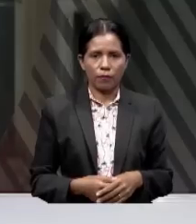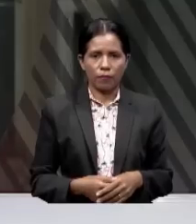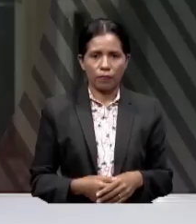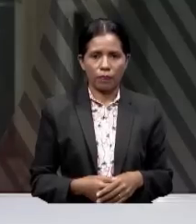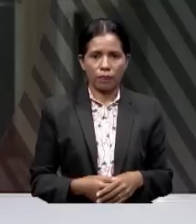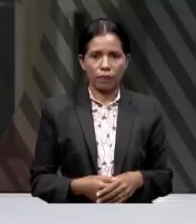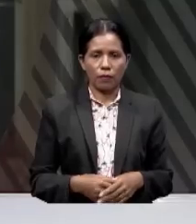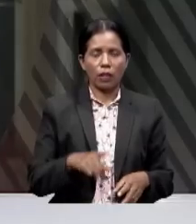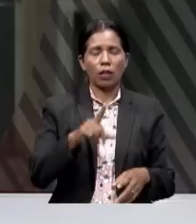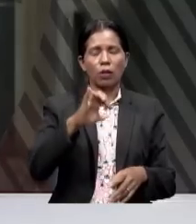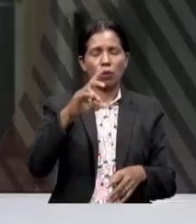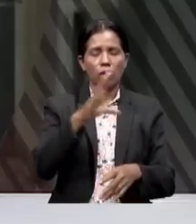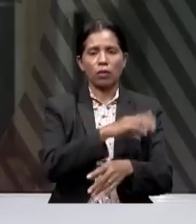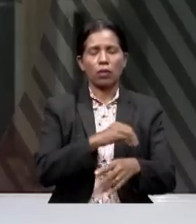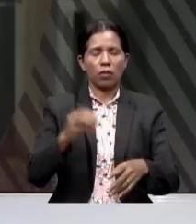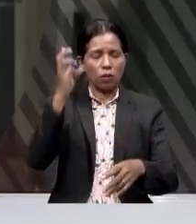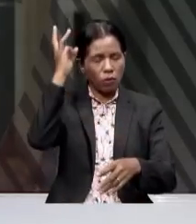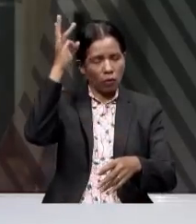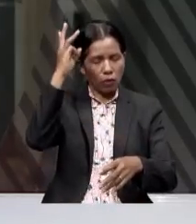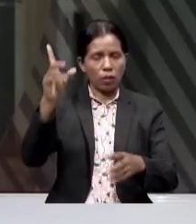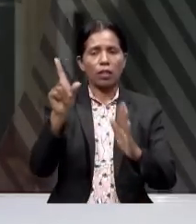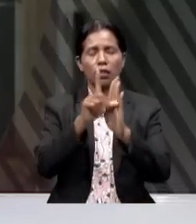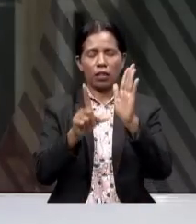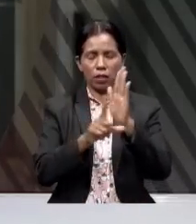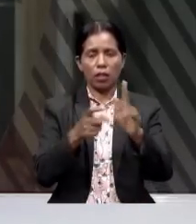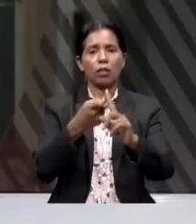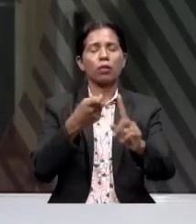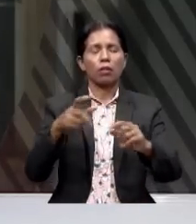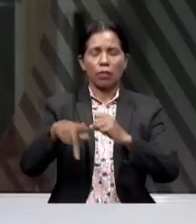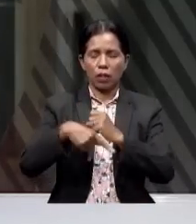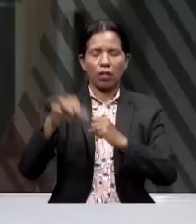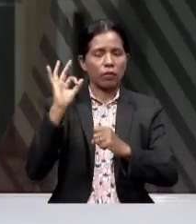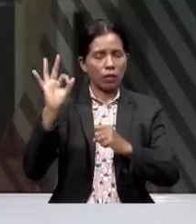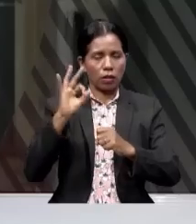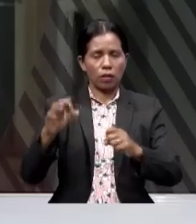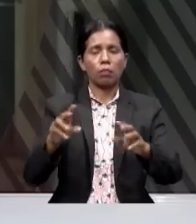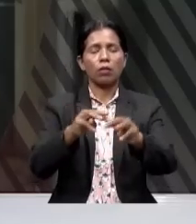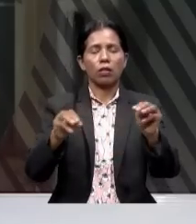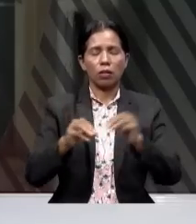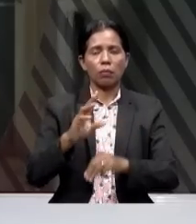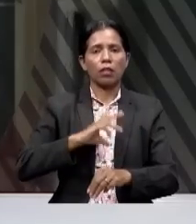Luiz Lobato preocupa a lista candidato a deputado Fretilin, o seu município, Liquiçana, ocupa número voto.